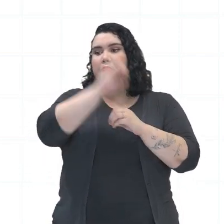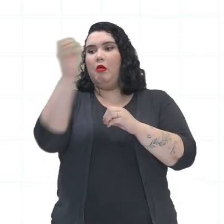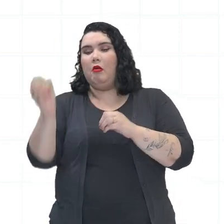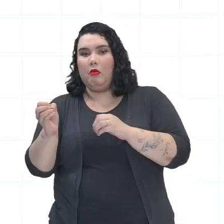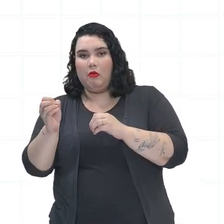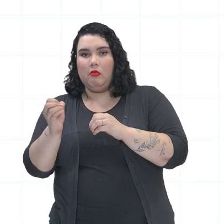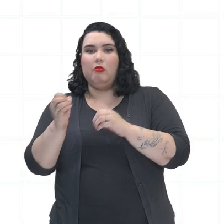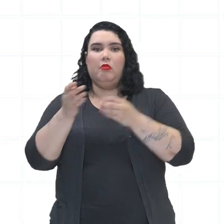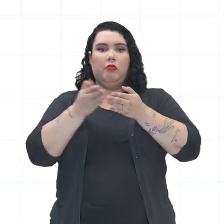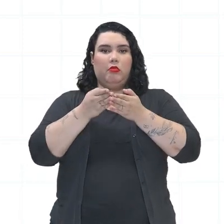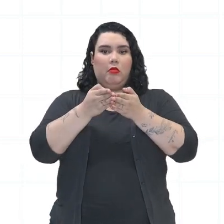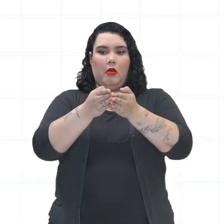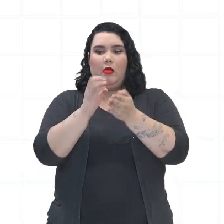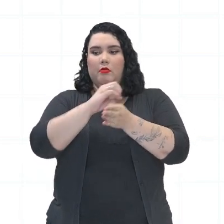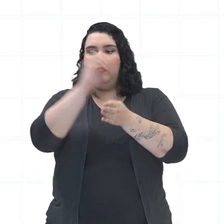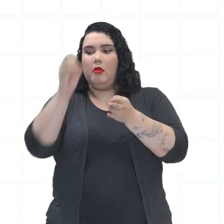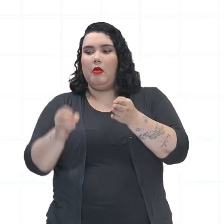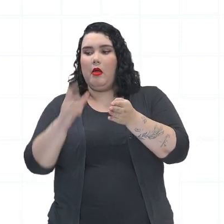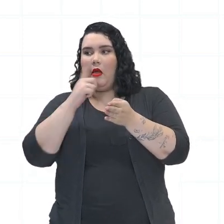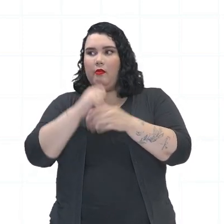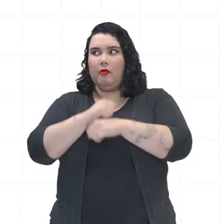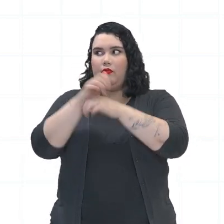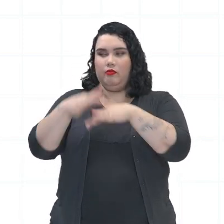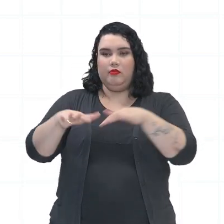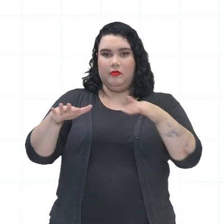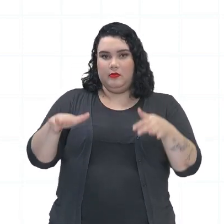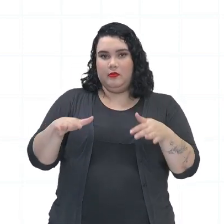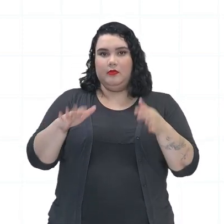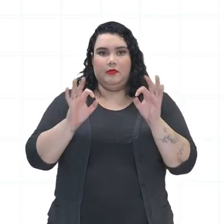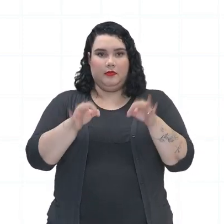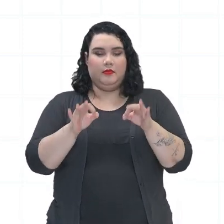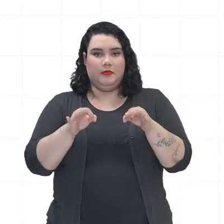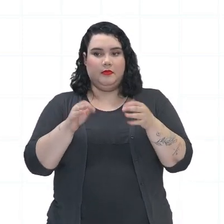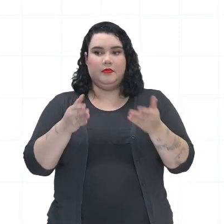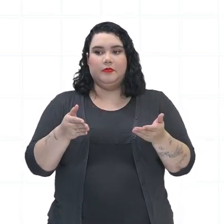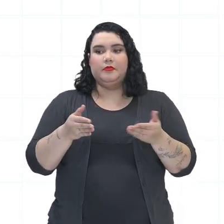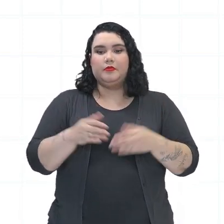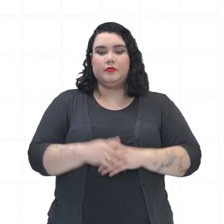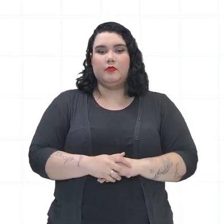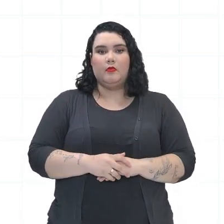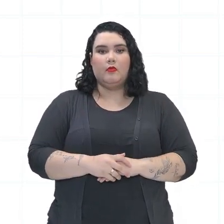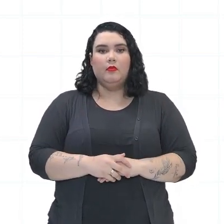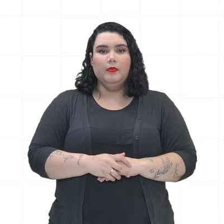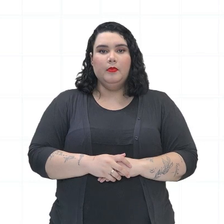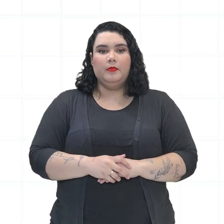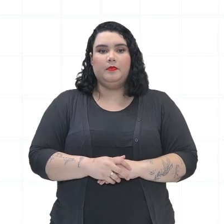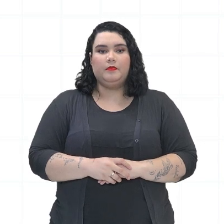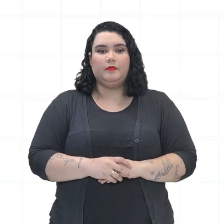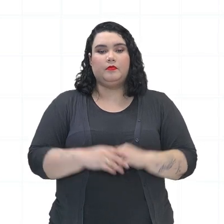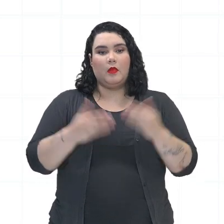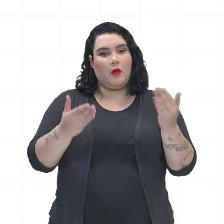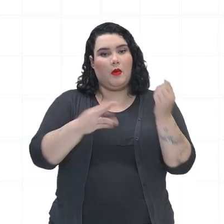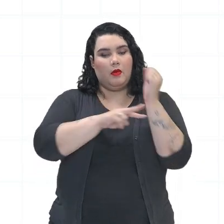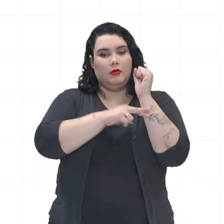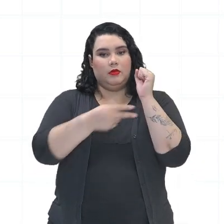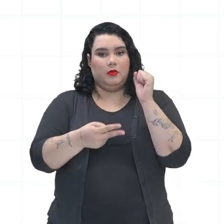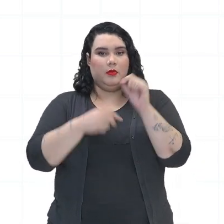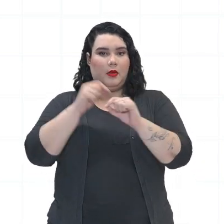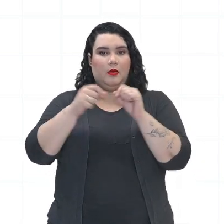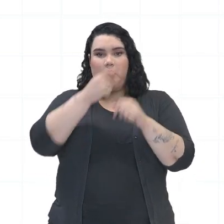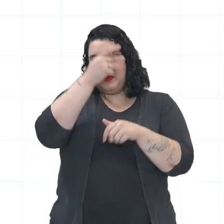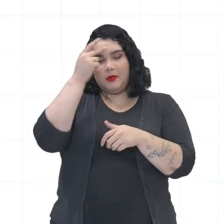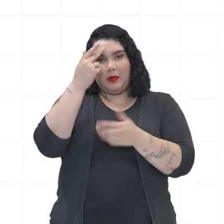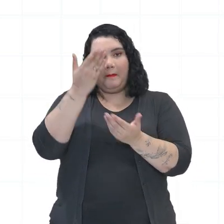muita força e cair para fora do rio, para fora do navio. Consequentemente, as pessoas iriam